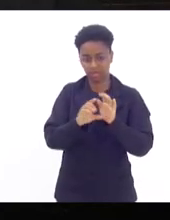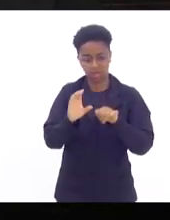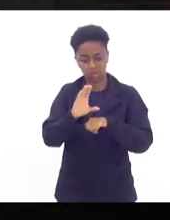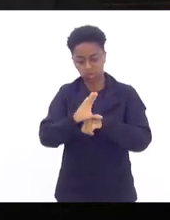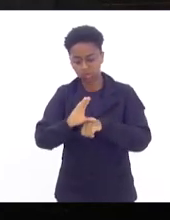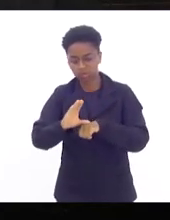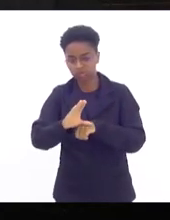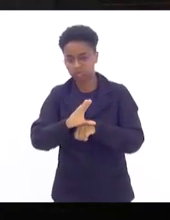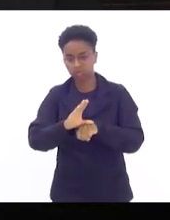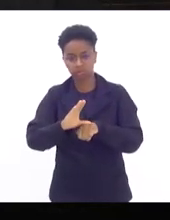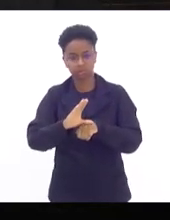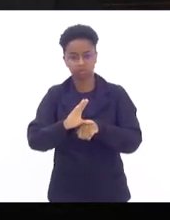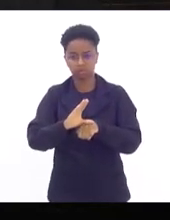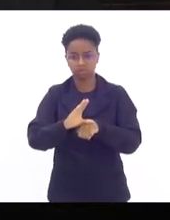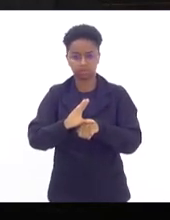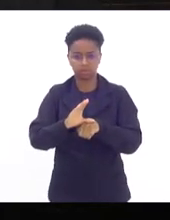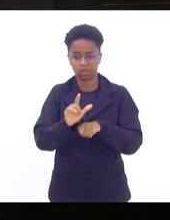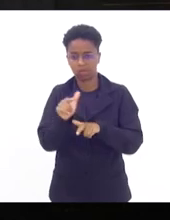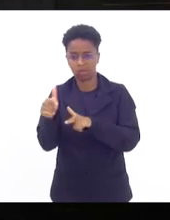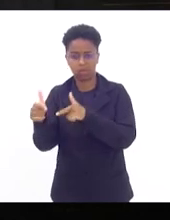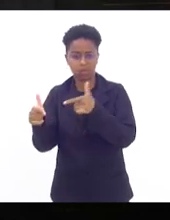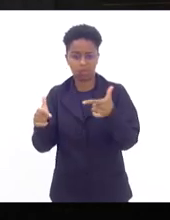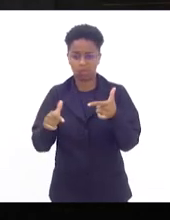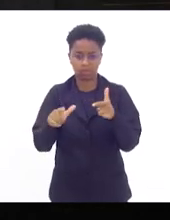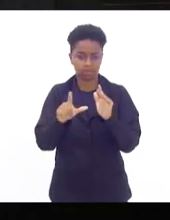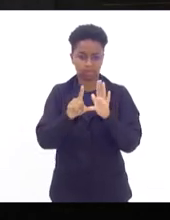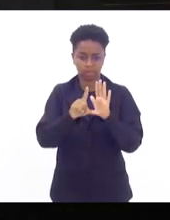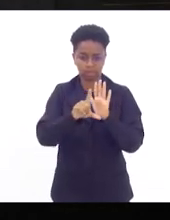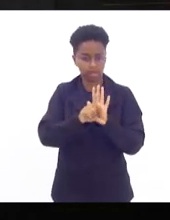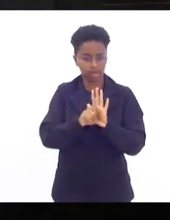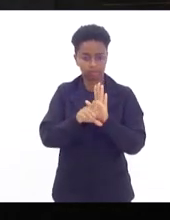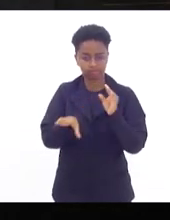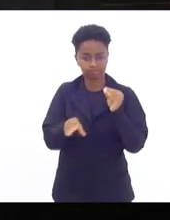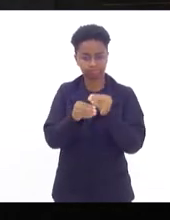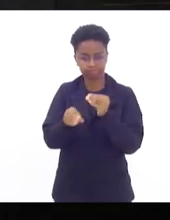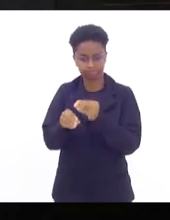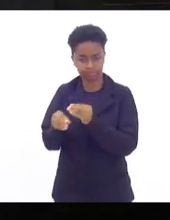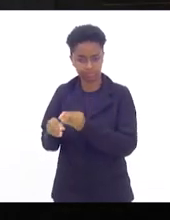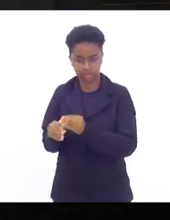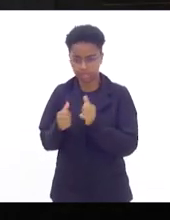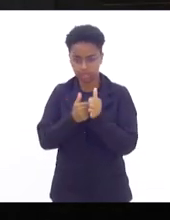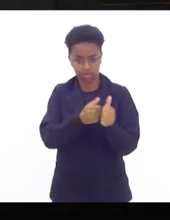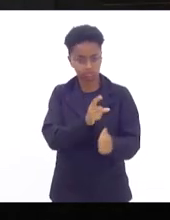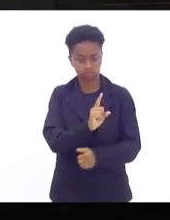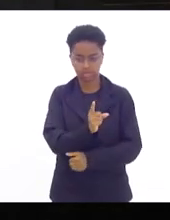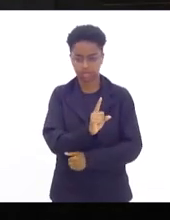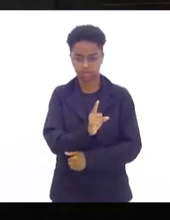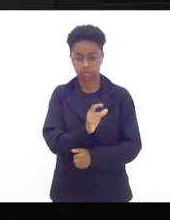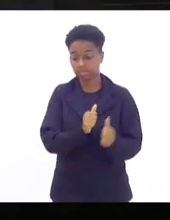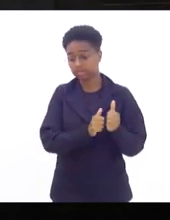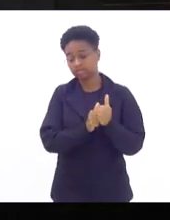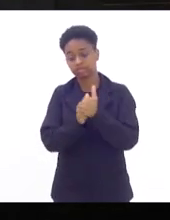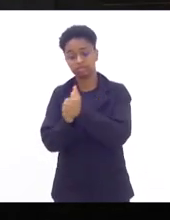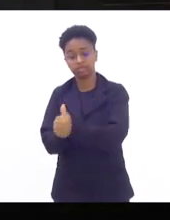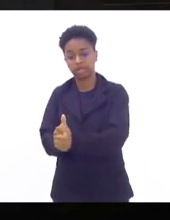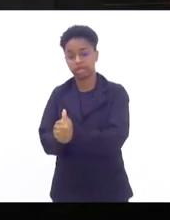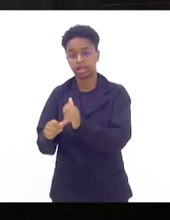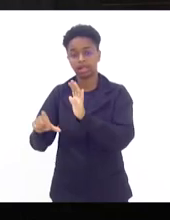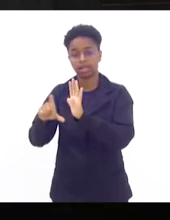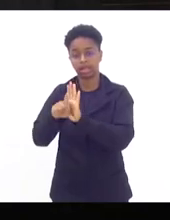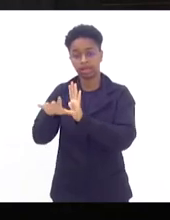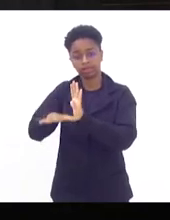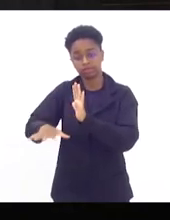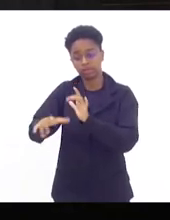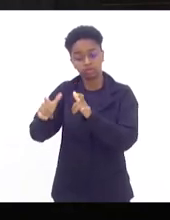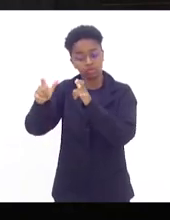Constituição, as leis infraconstitucionais, e sim as leis